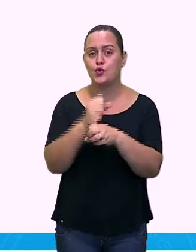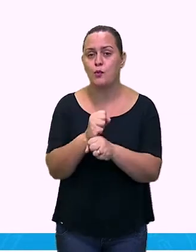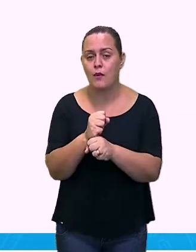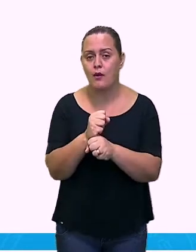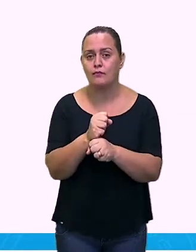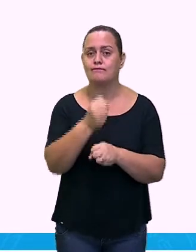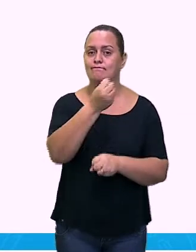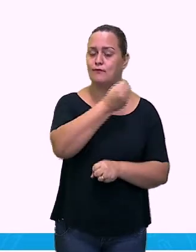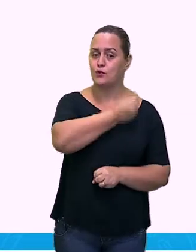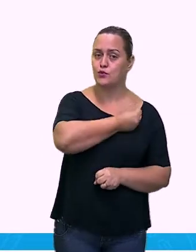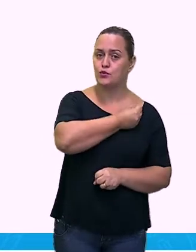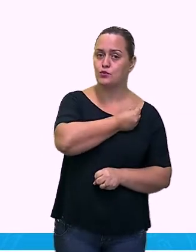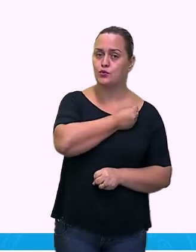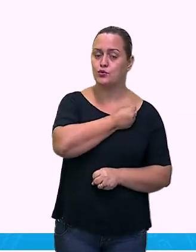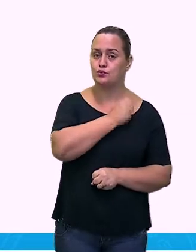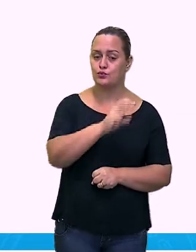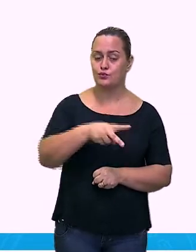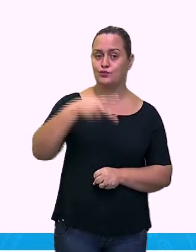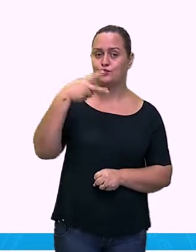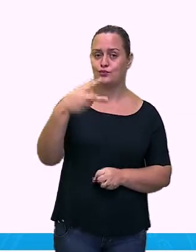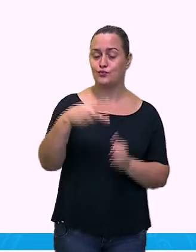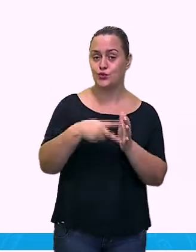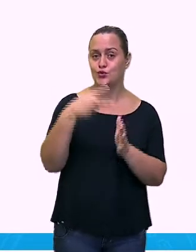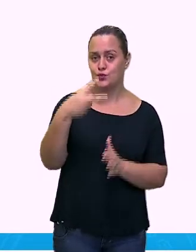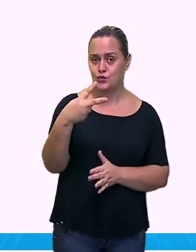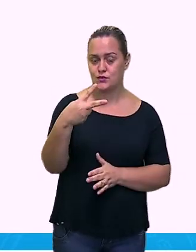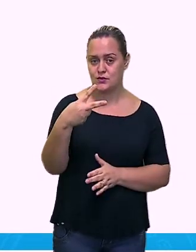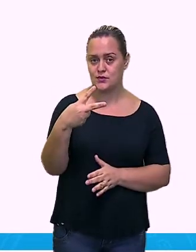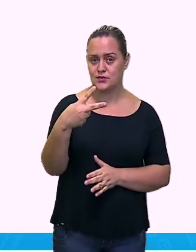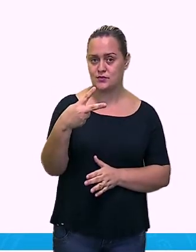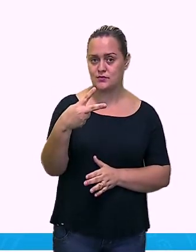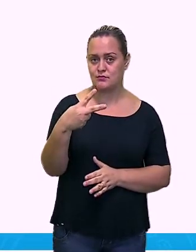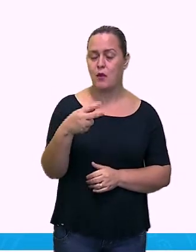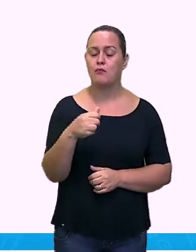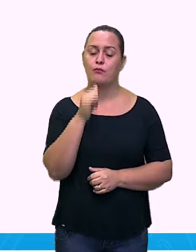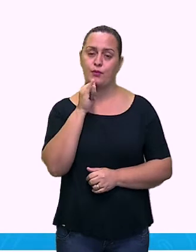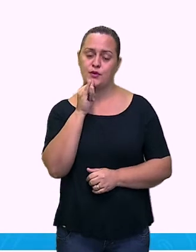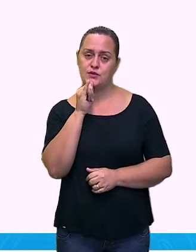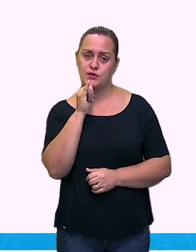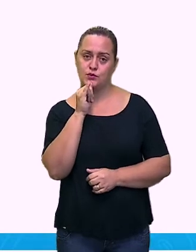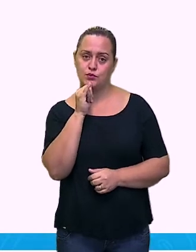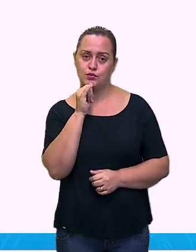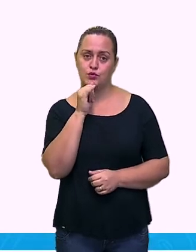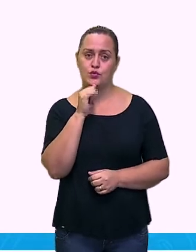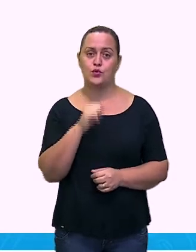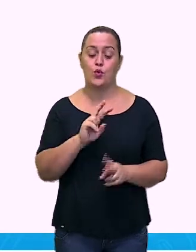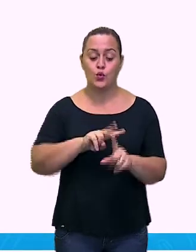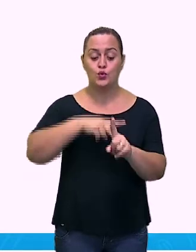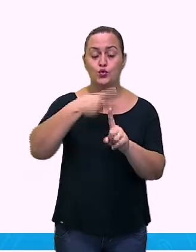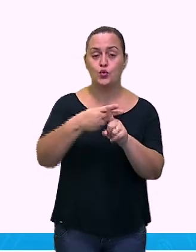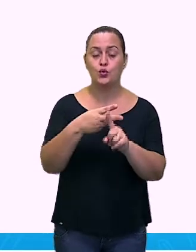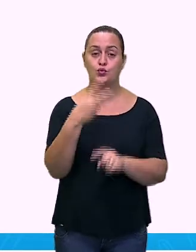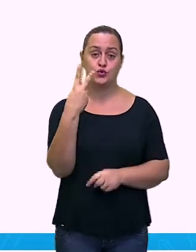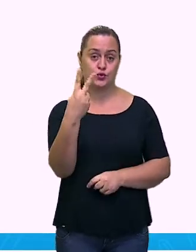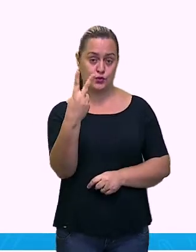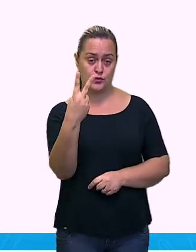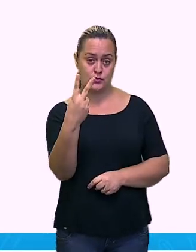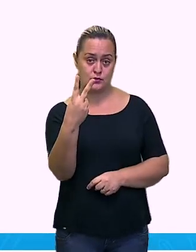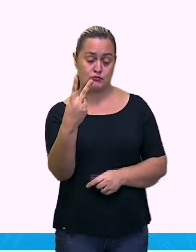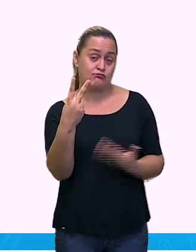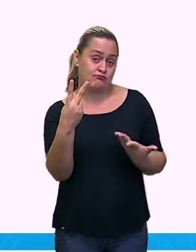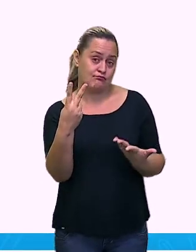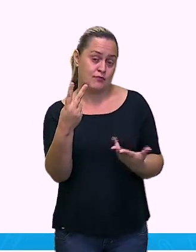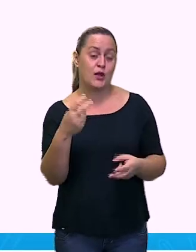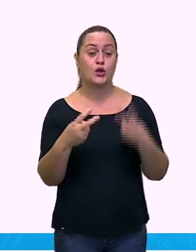dele mesmo ou seja duas vezes se eu tenho dobro de 2 por exemplo como é que eu vou fazer dois